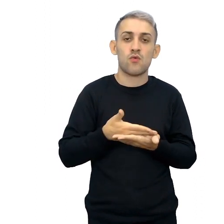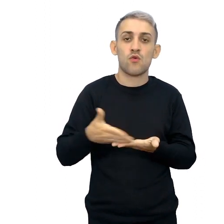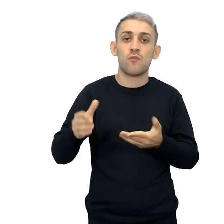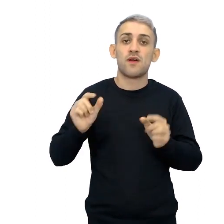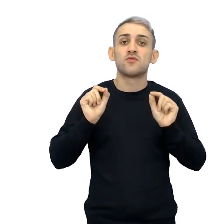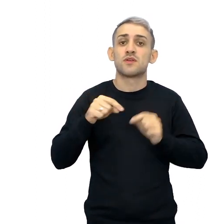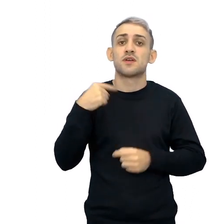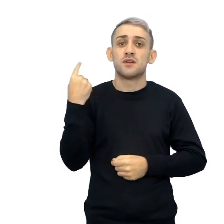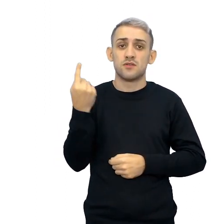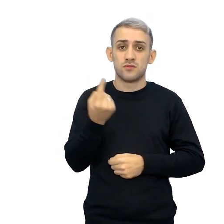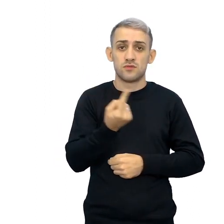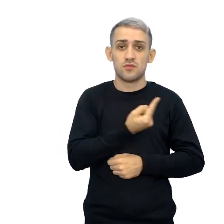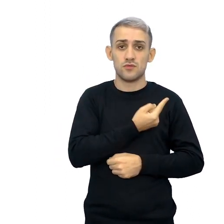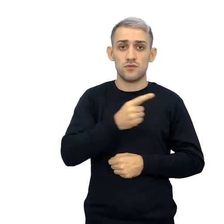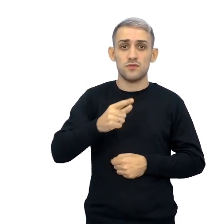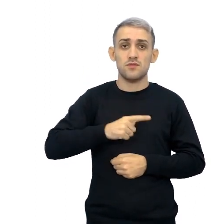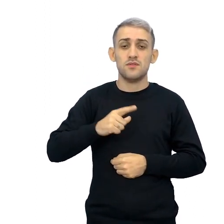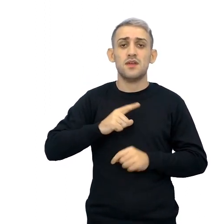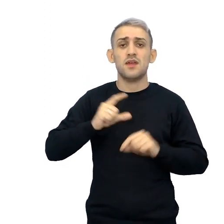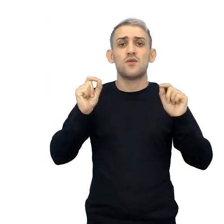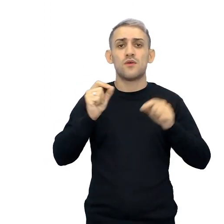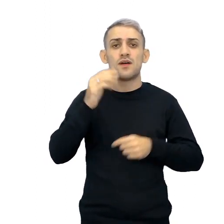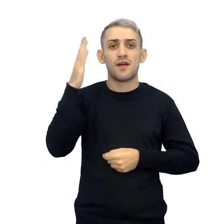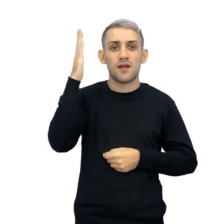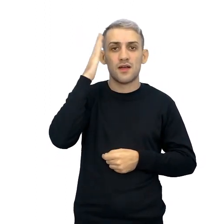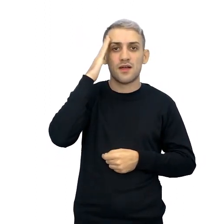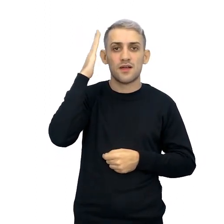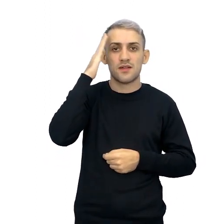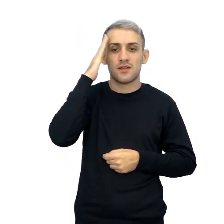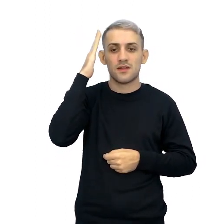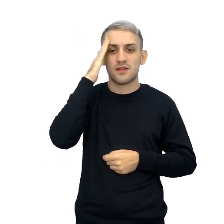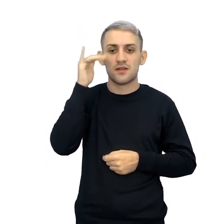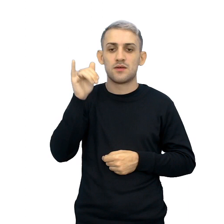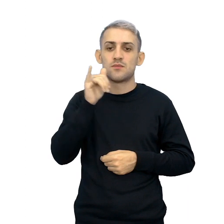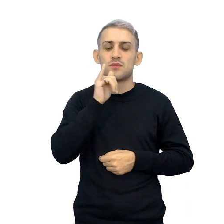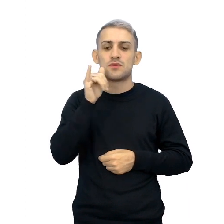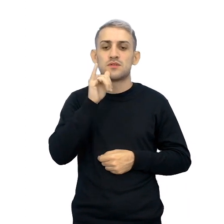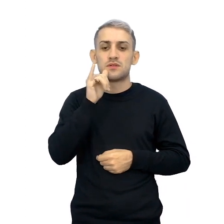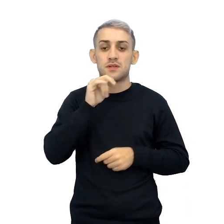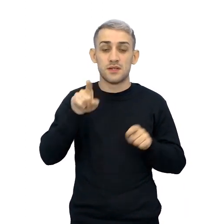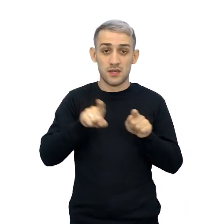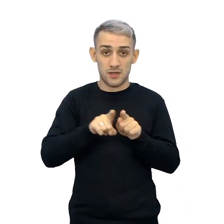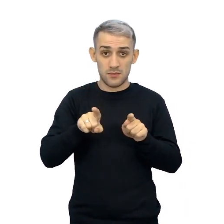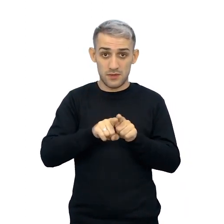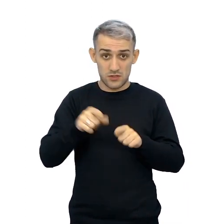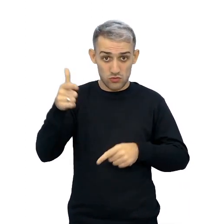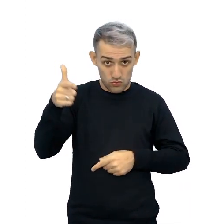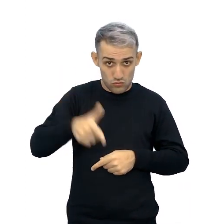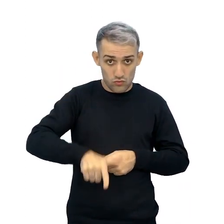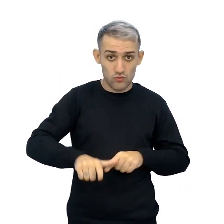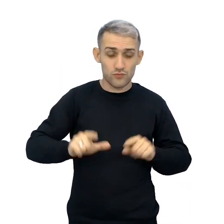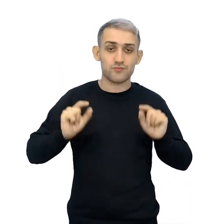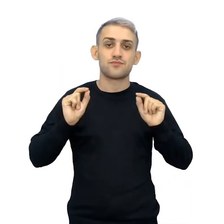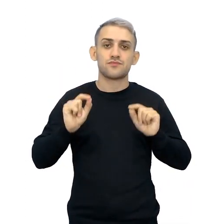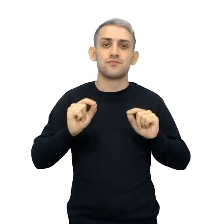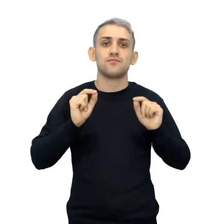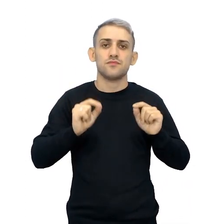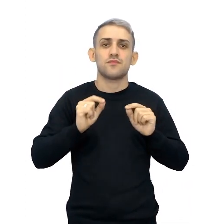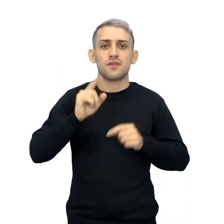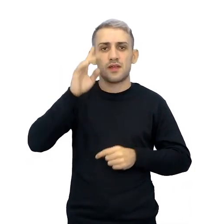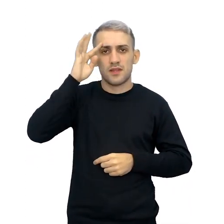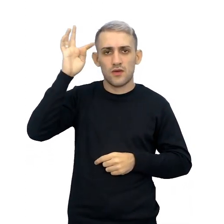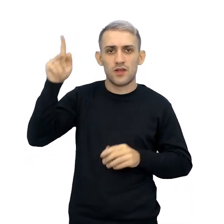inicialmente nós passamos a entender, né, e aí entra novamente, né, a teoria